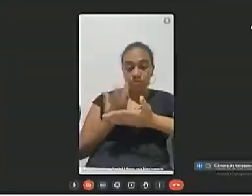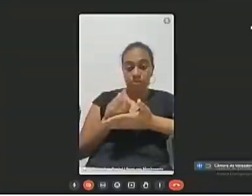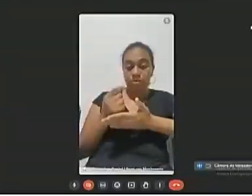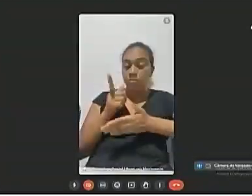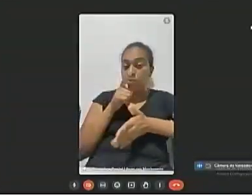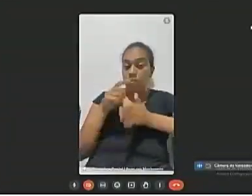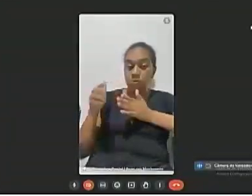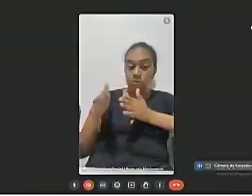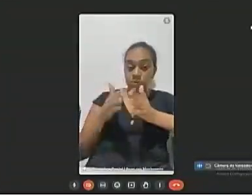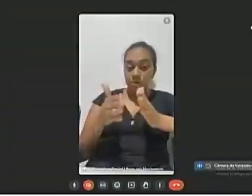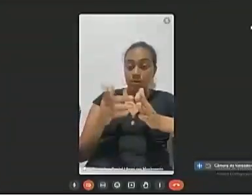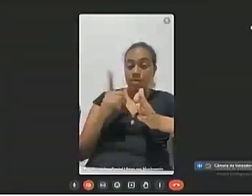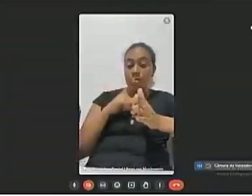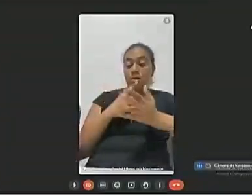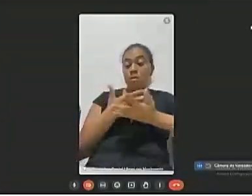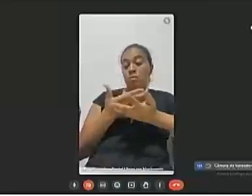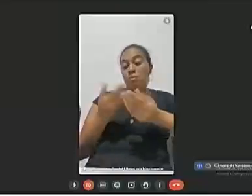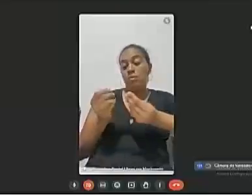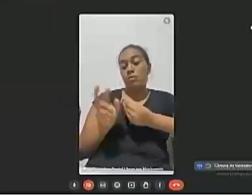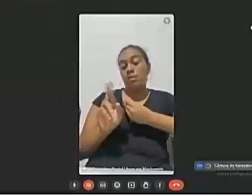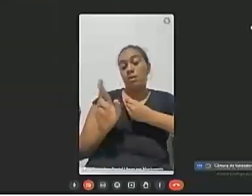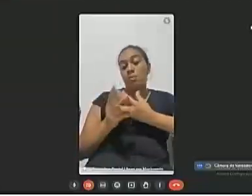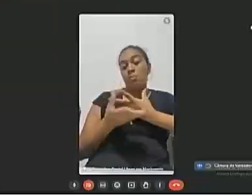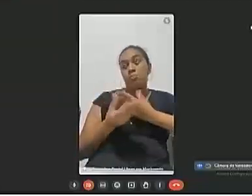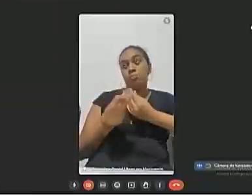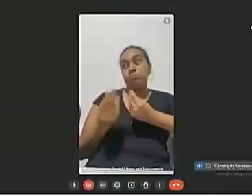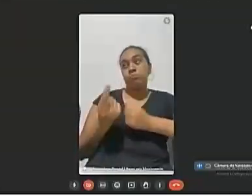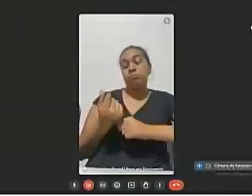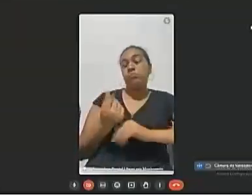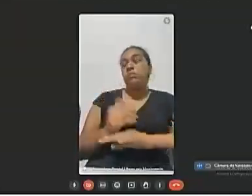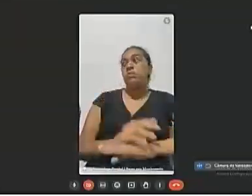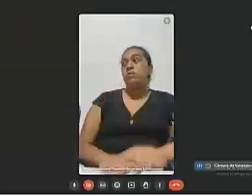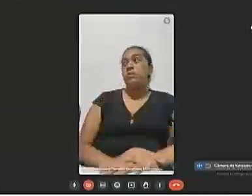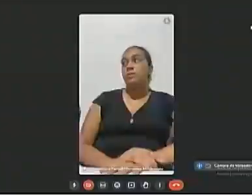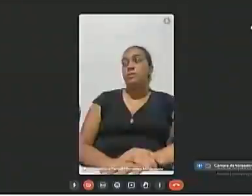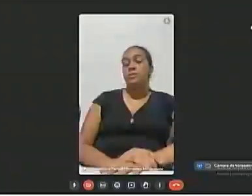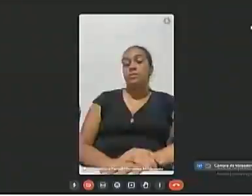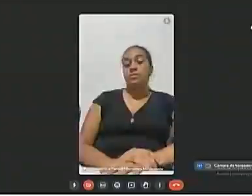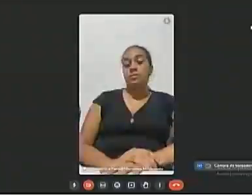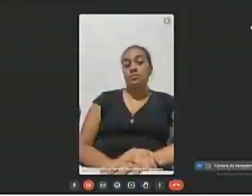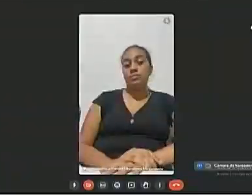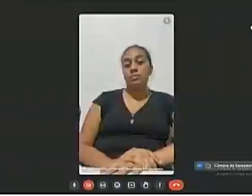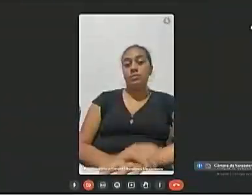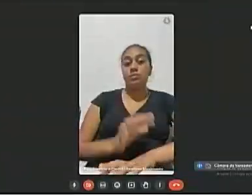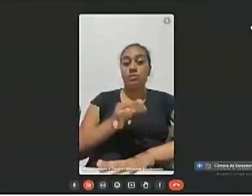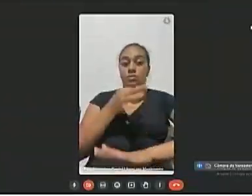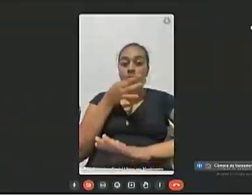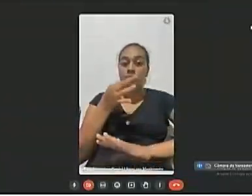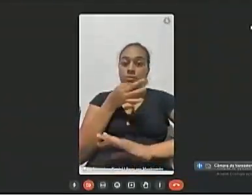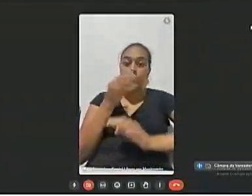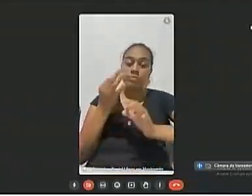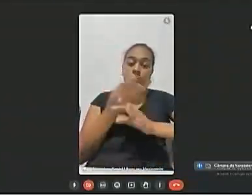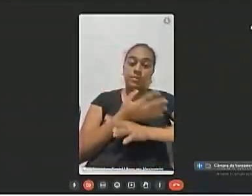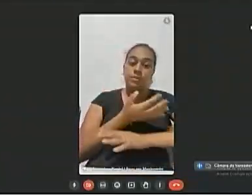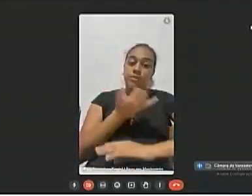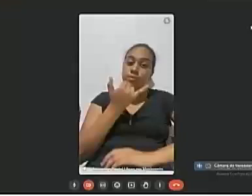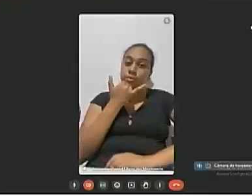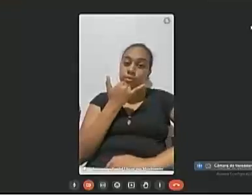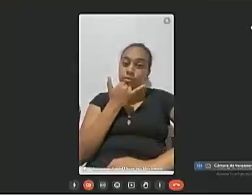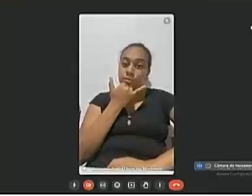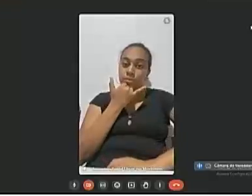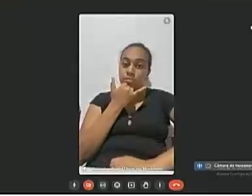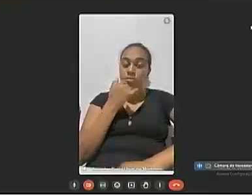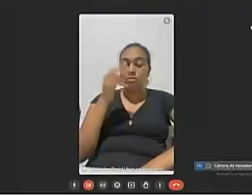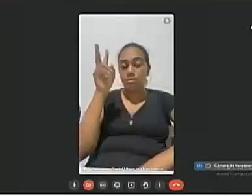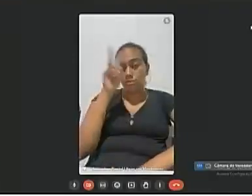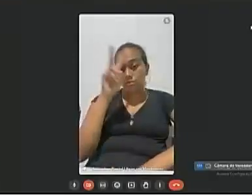obra seria de centenas de milhões de reais. Vamos lá para a conclusão. Conclusão não, desculpe, eu tenho mais uma história para